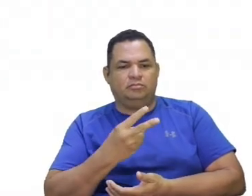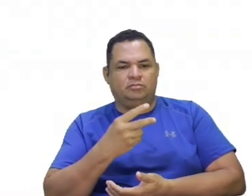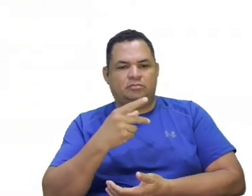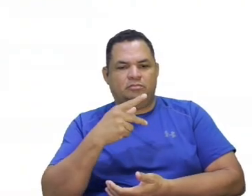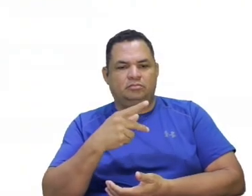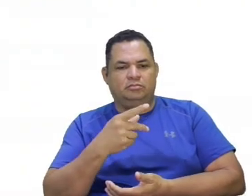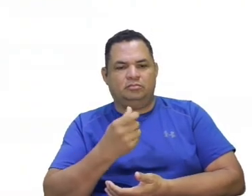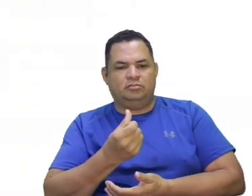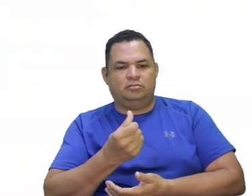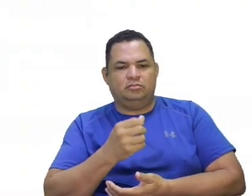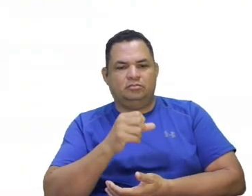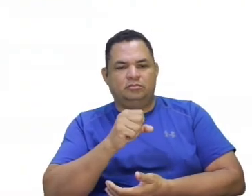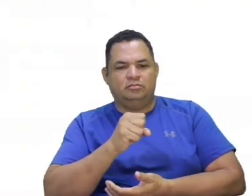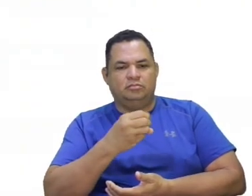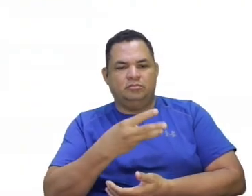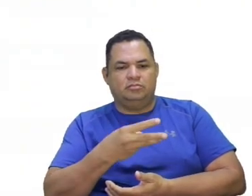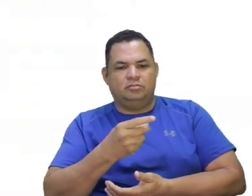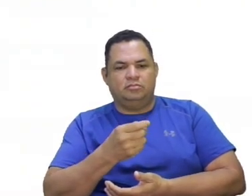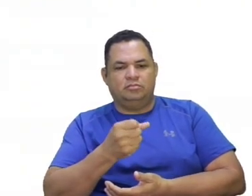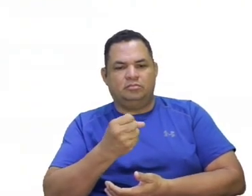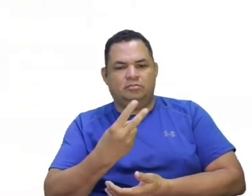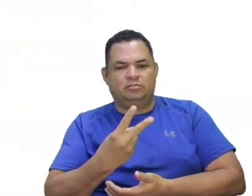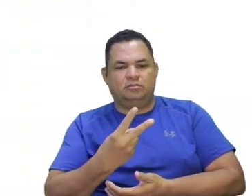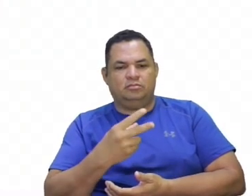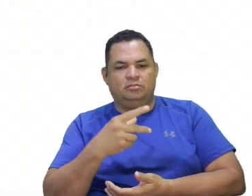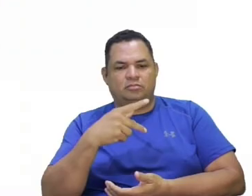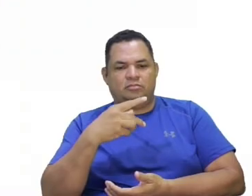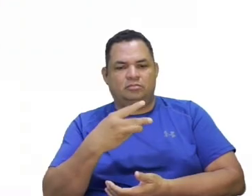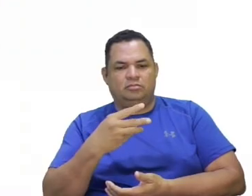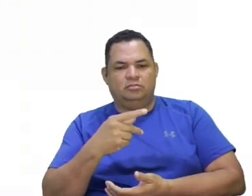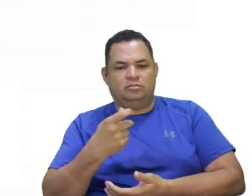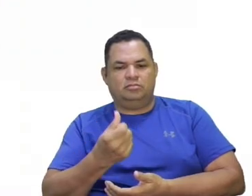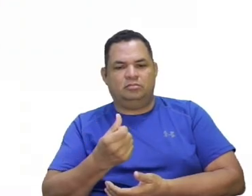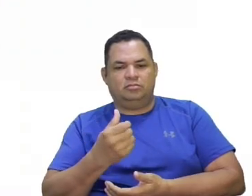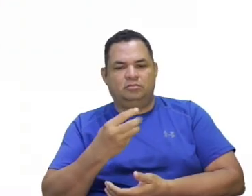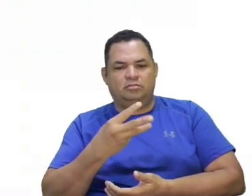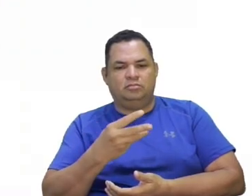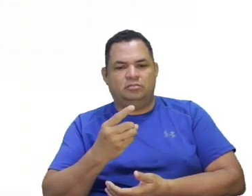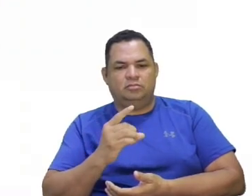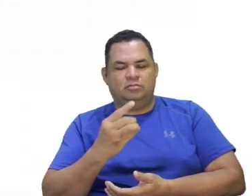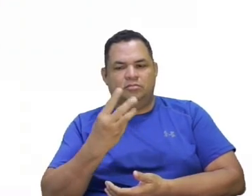2S2, 2P6, 3S2, 3P6,